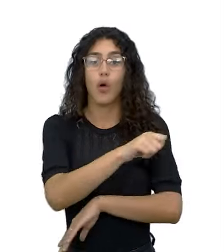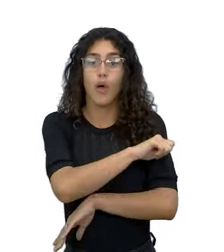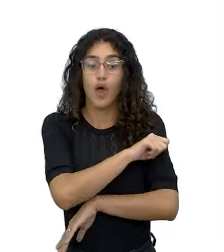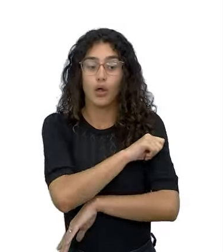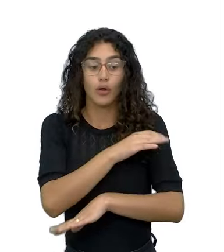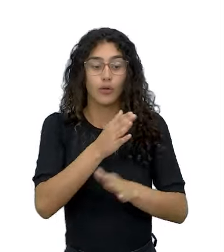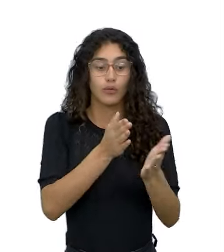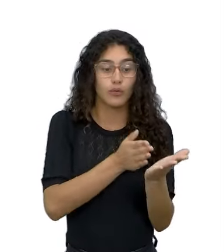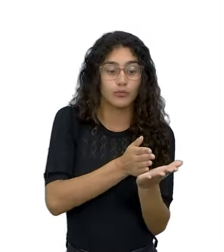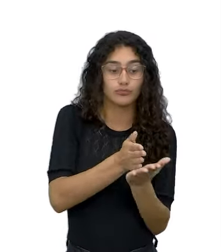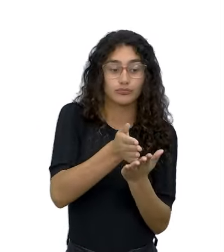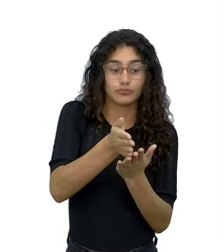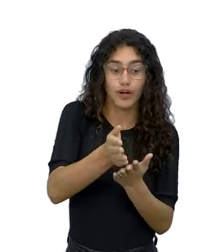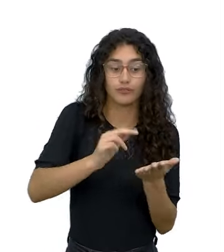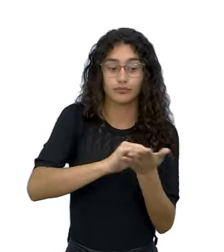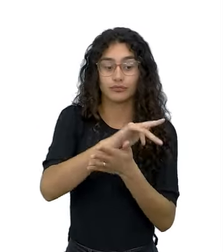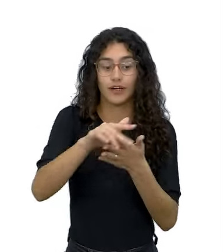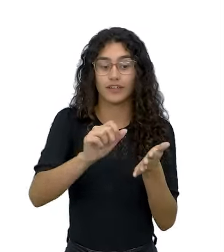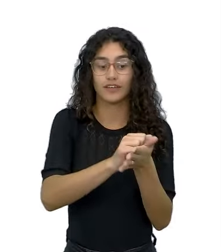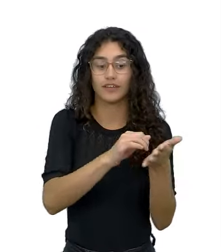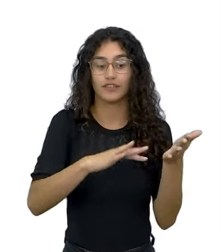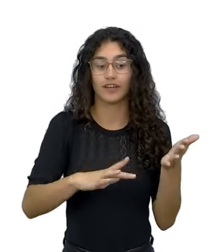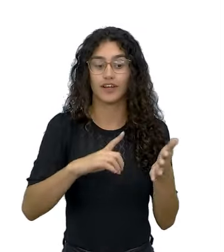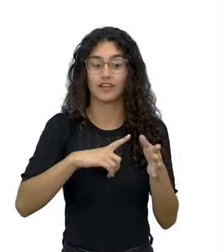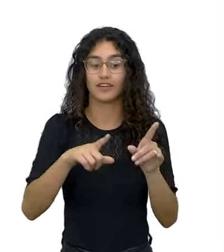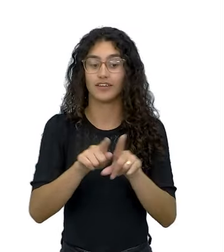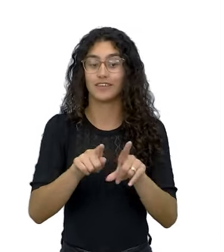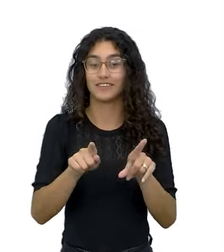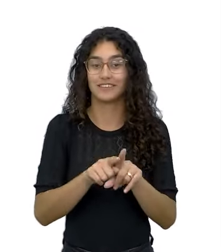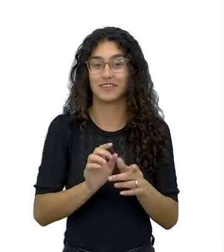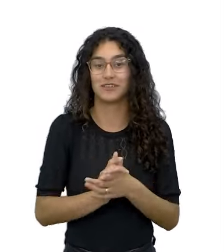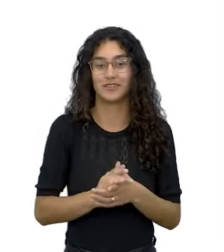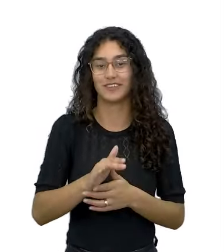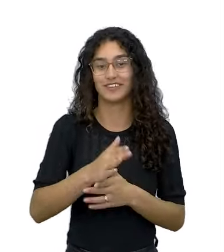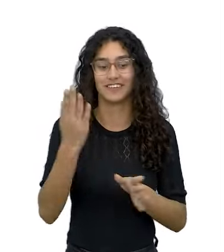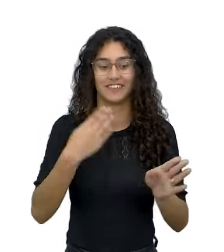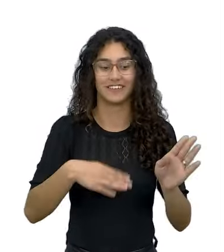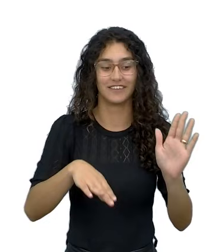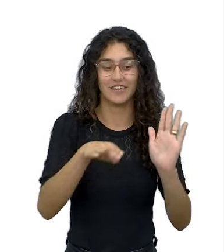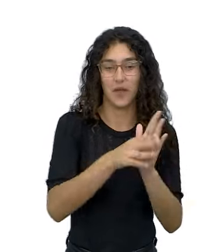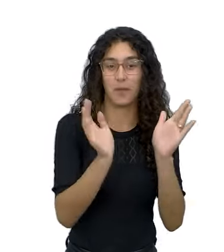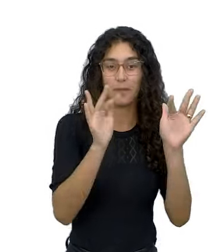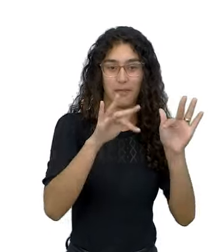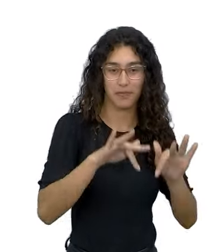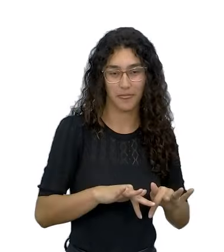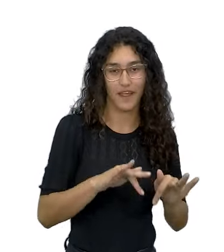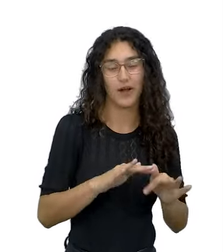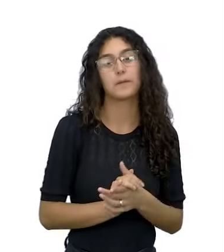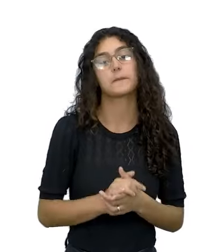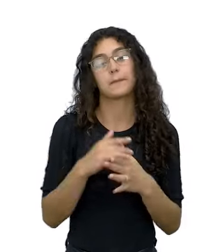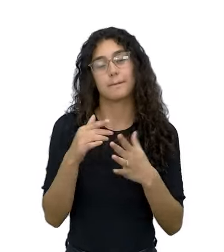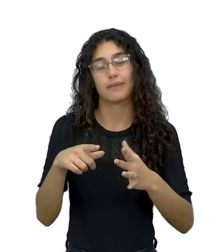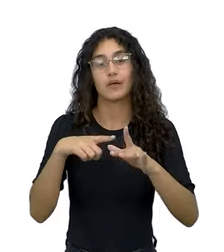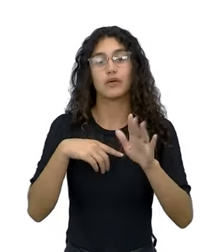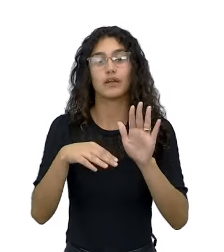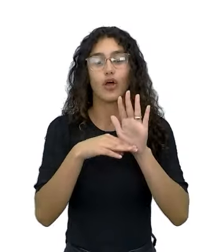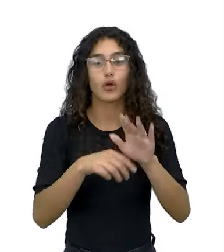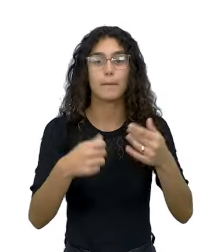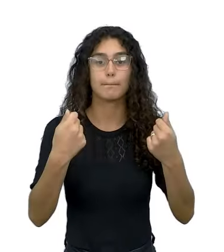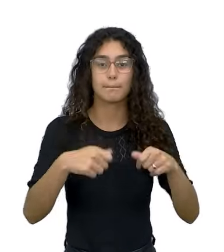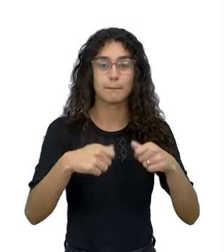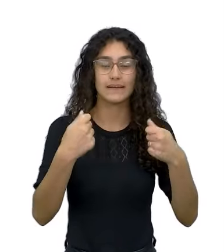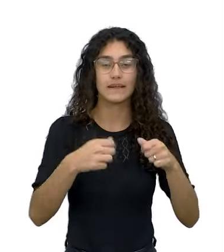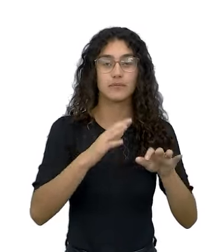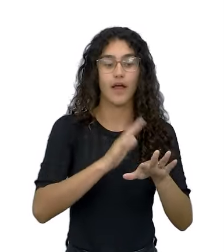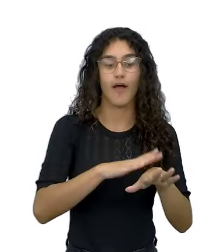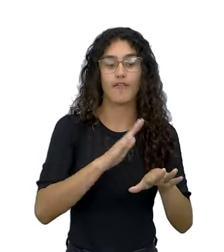vai percorrer várias atividades dentro de várias aulas, tá? Para chegar ao final e ter aí todos os recursos necessários para